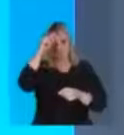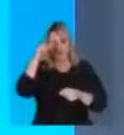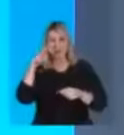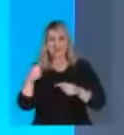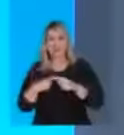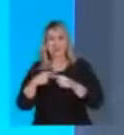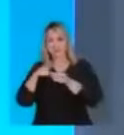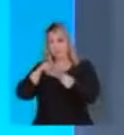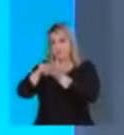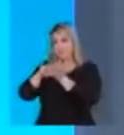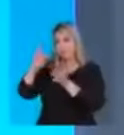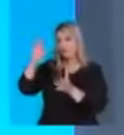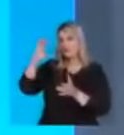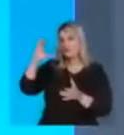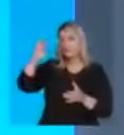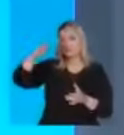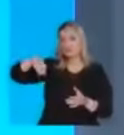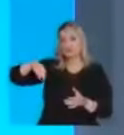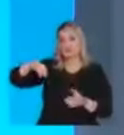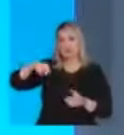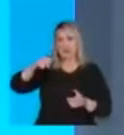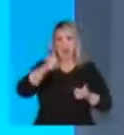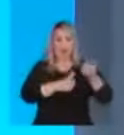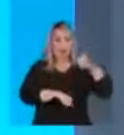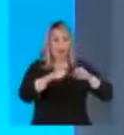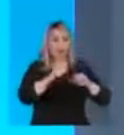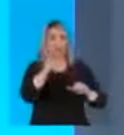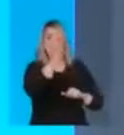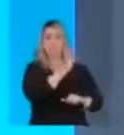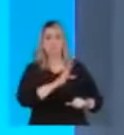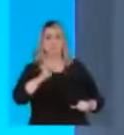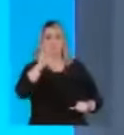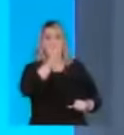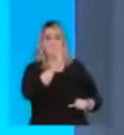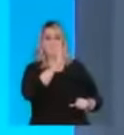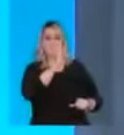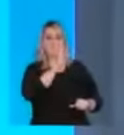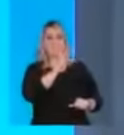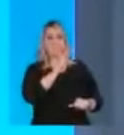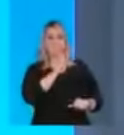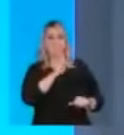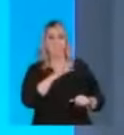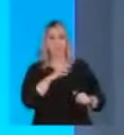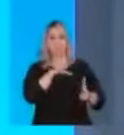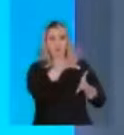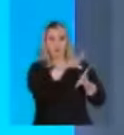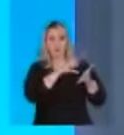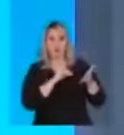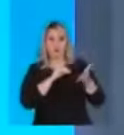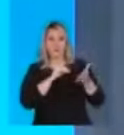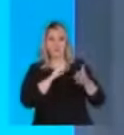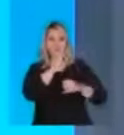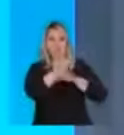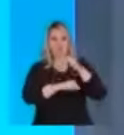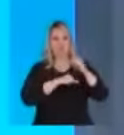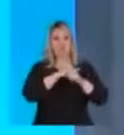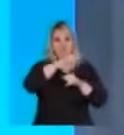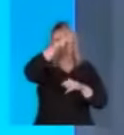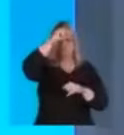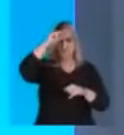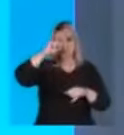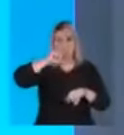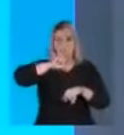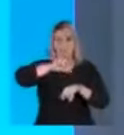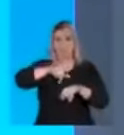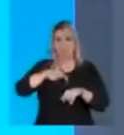de Contas os dados vêm das análises das universidades os dados são retirados do site da prefeitura que é muito atrasado